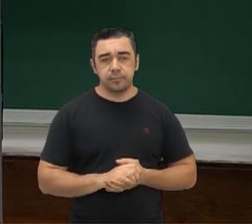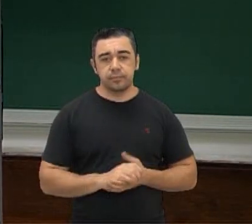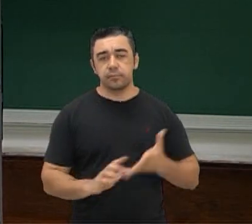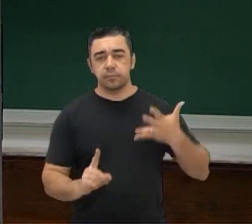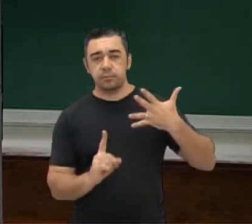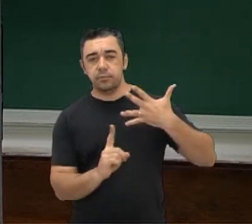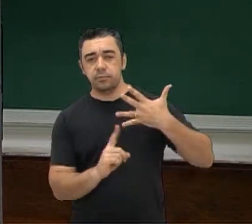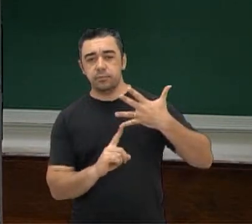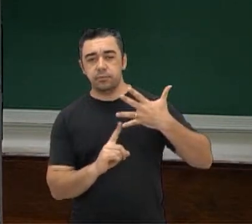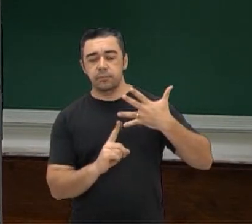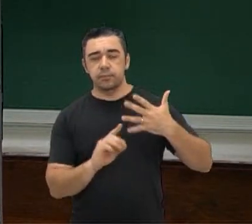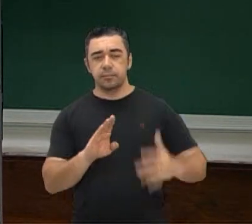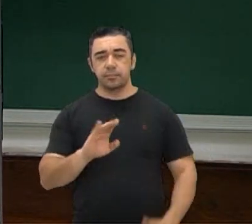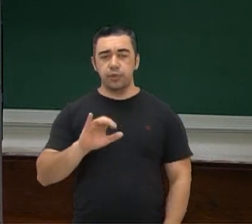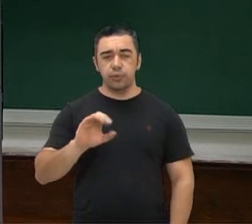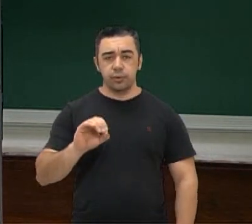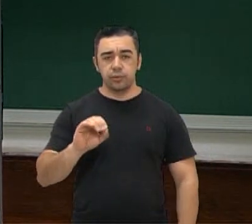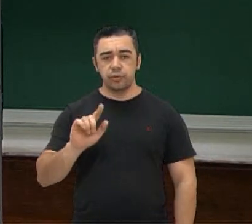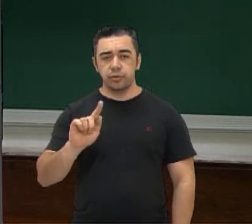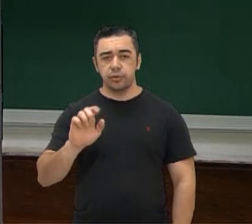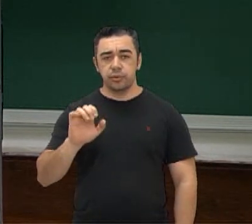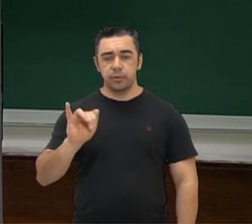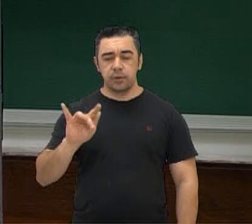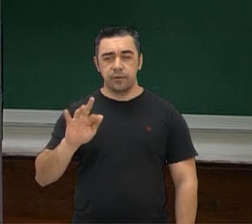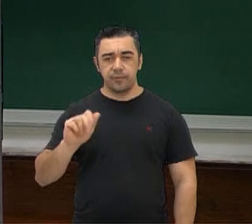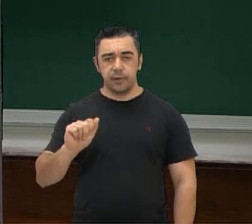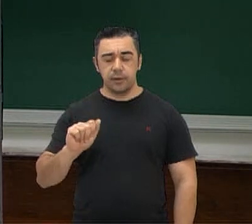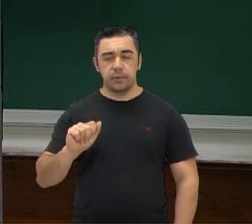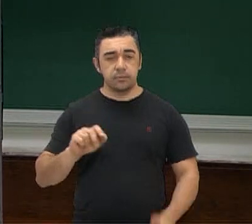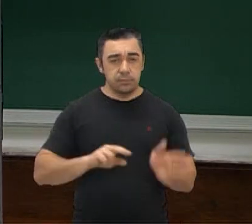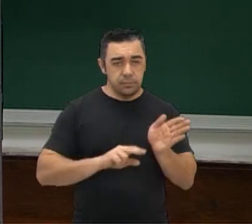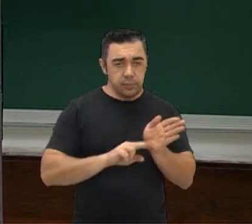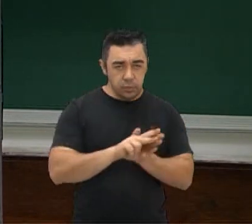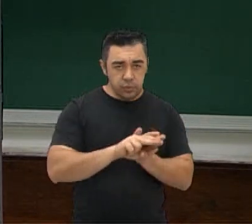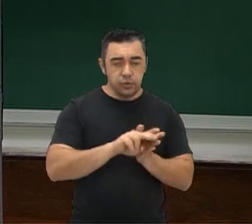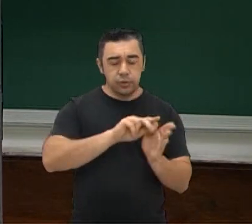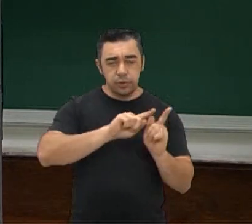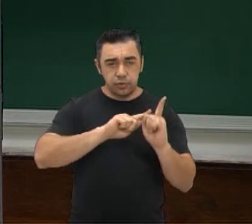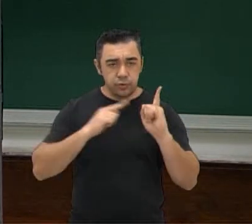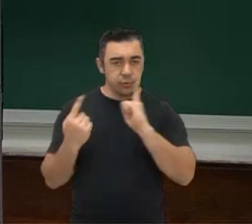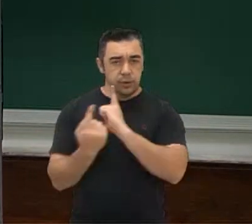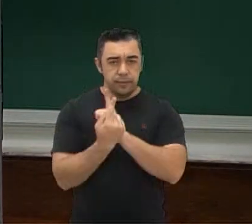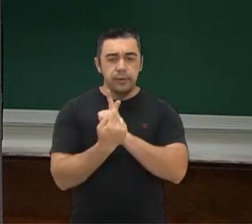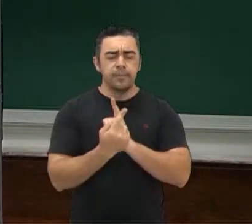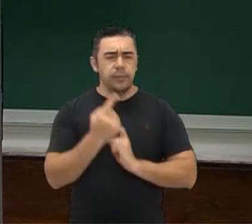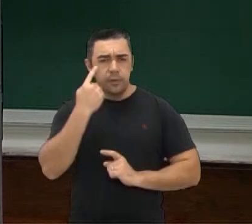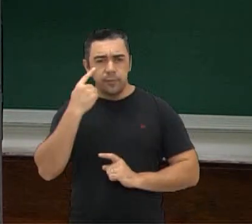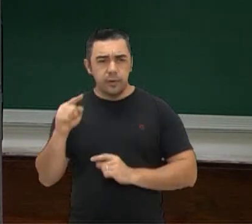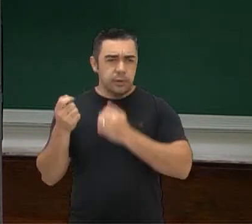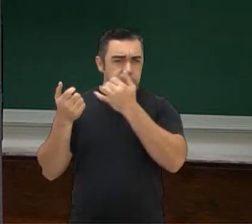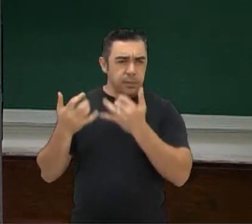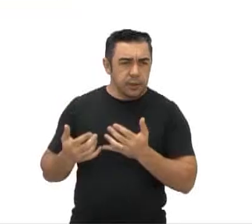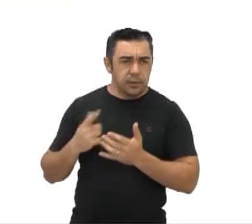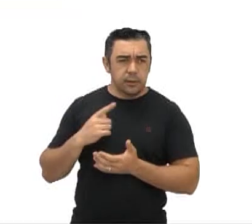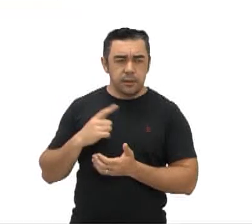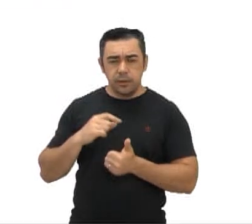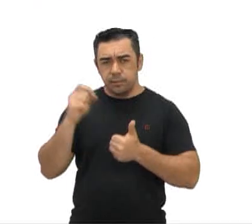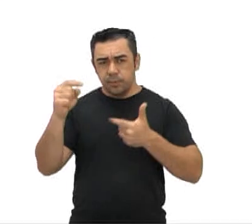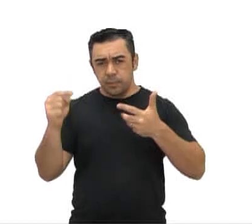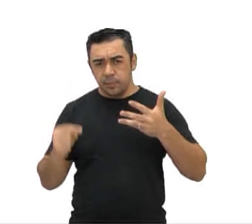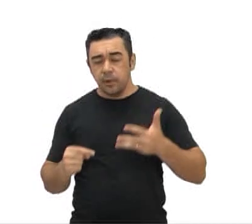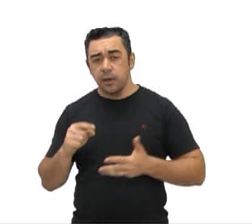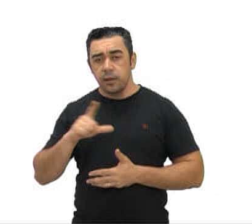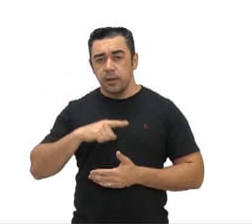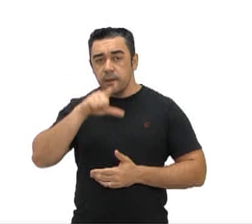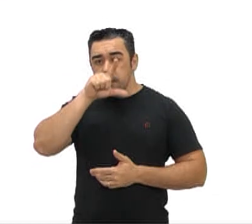de biogeografia, da distribuição das espécies pelo planeta. A gente falou lá o exemplo dos marsupiais, falou o exemplo aqui da ema, do emu,